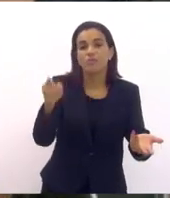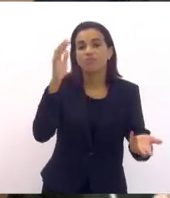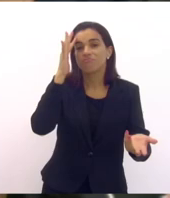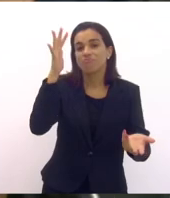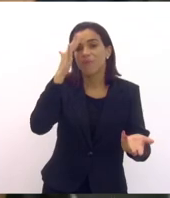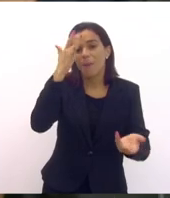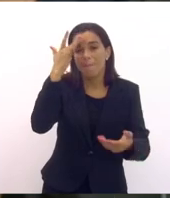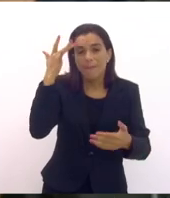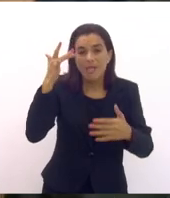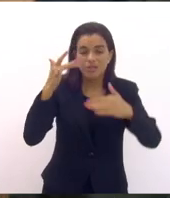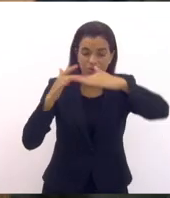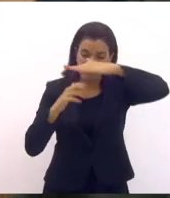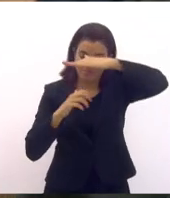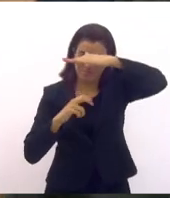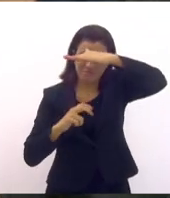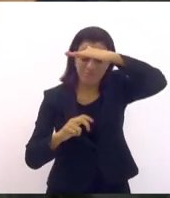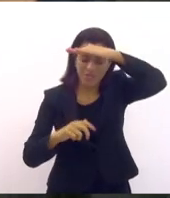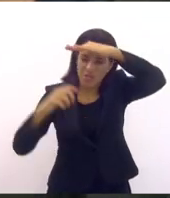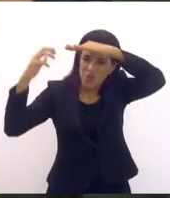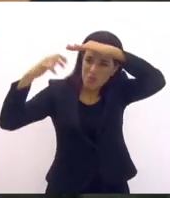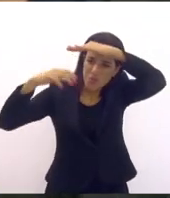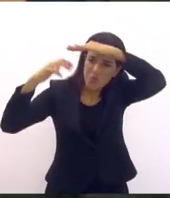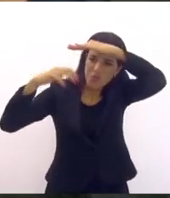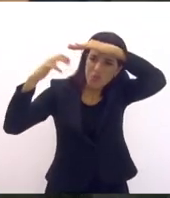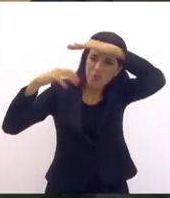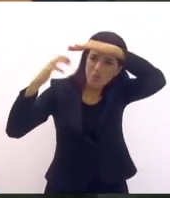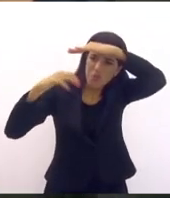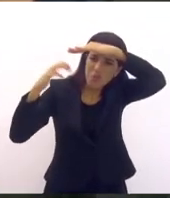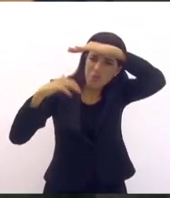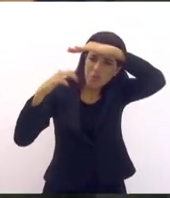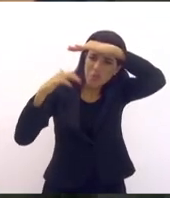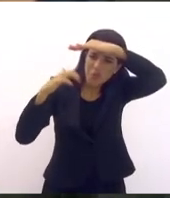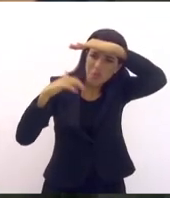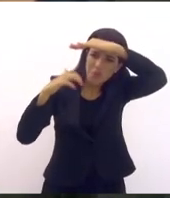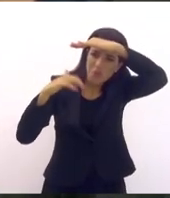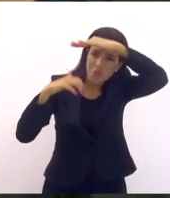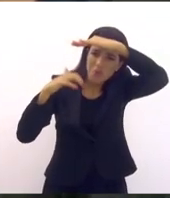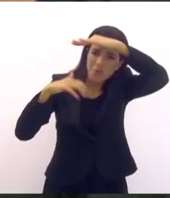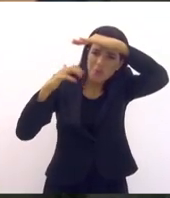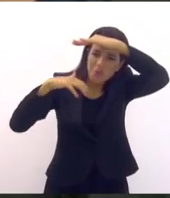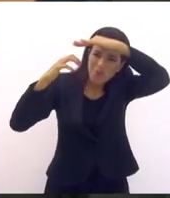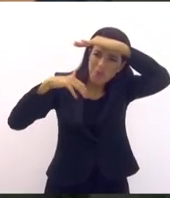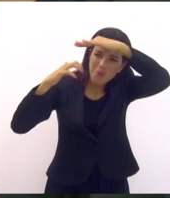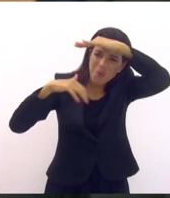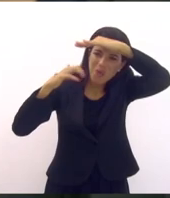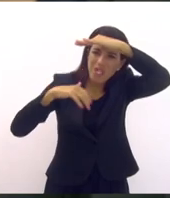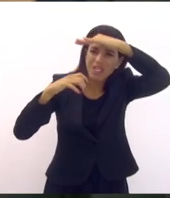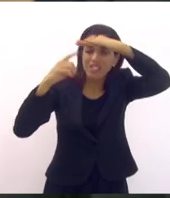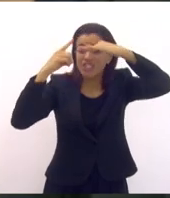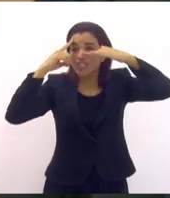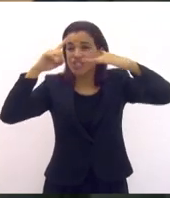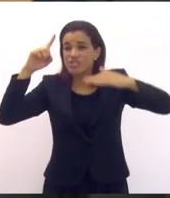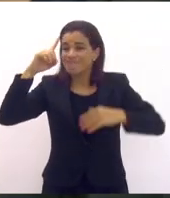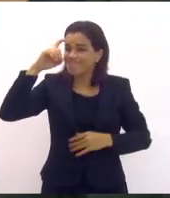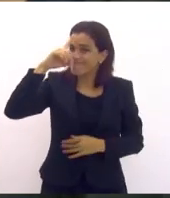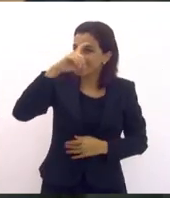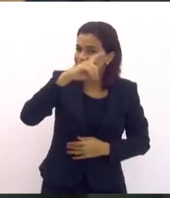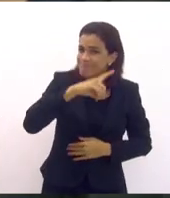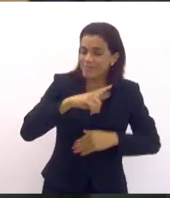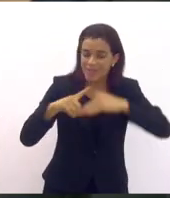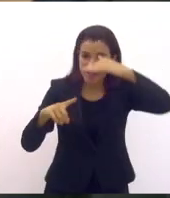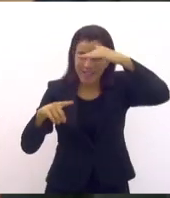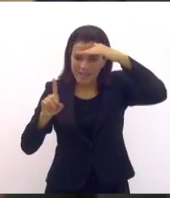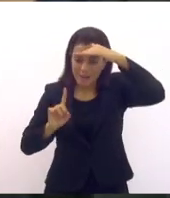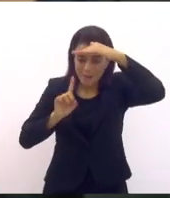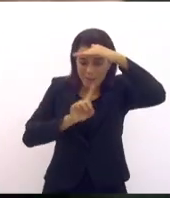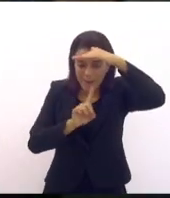pessoa debaixo de uma Marquis com chuva com em dias difíceis e quando a gente